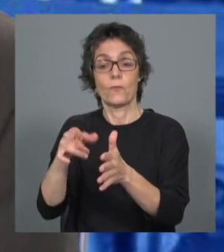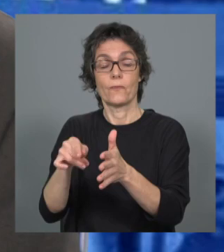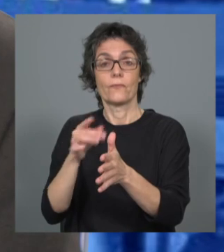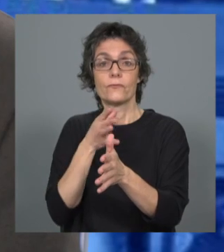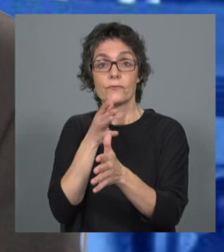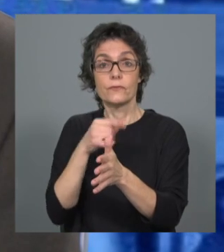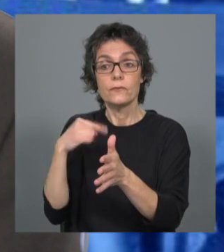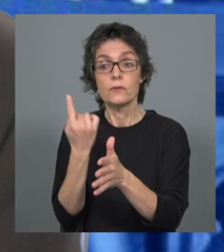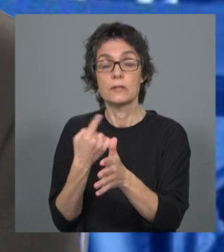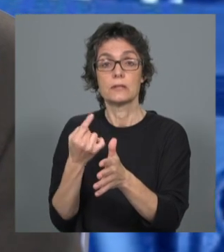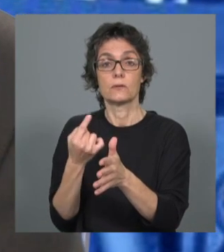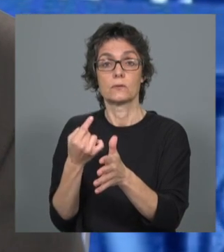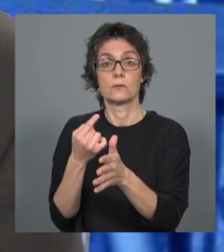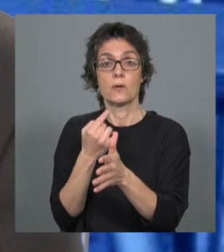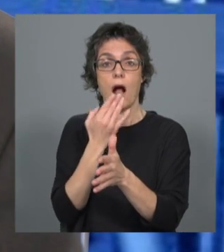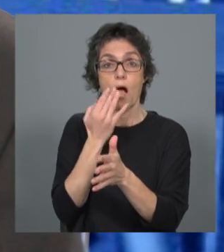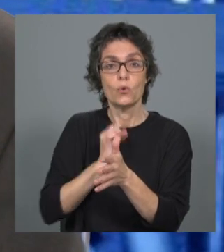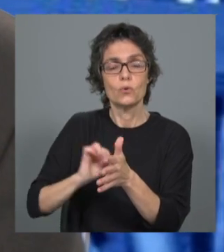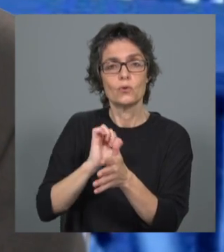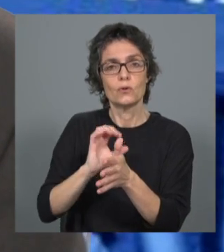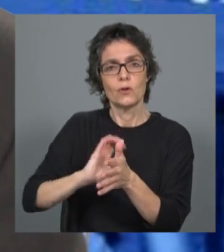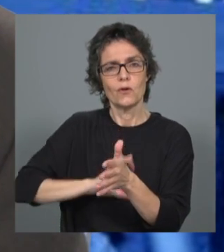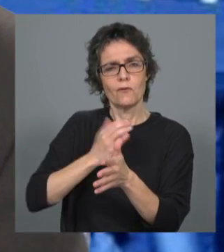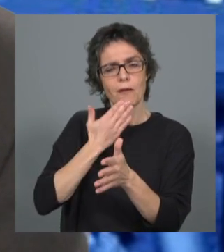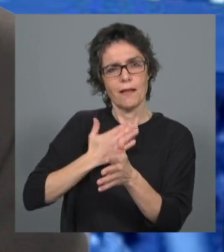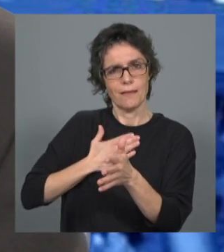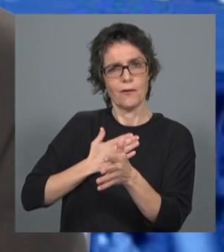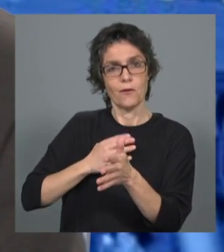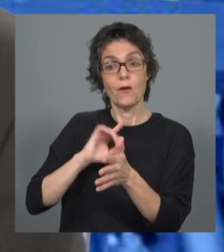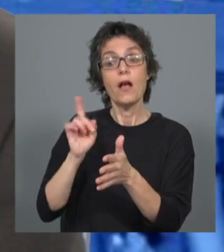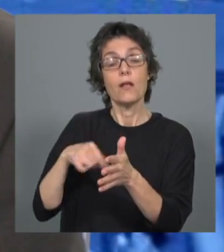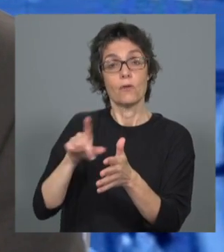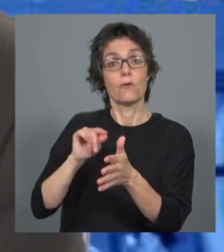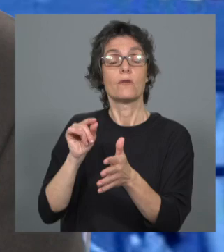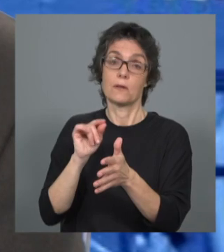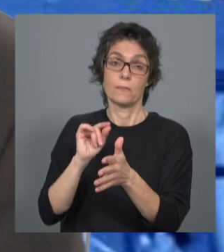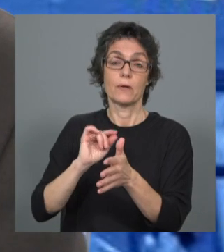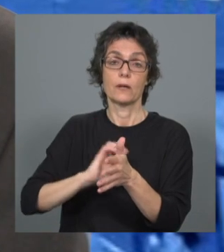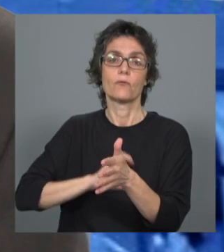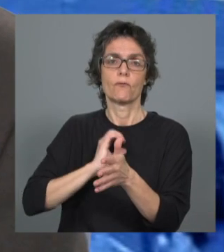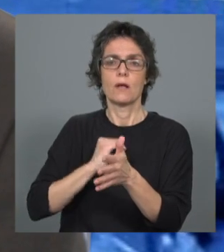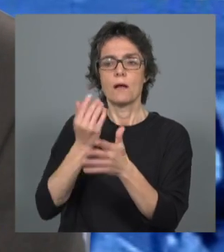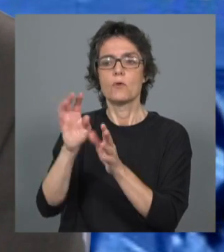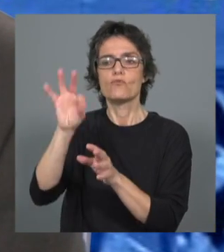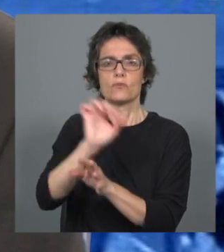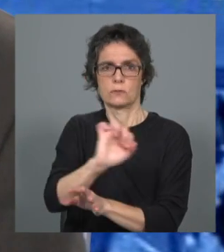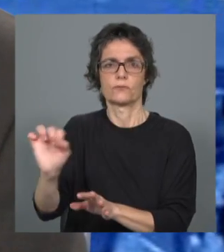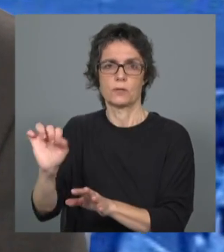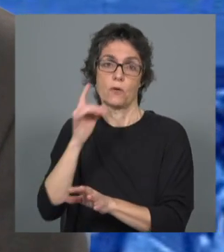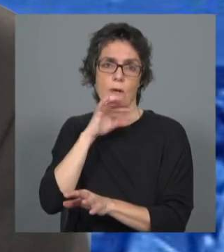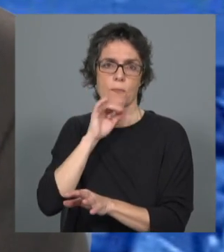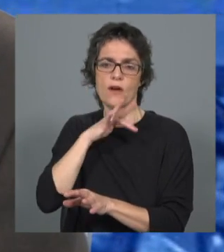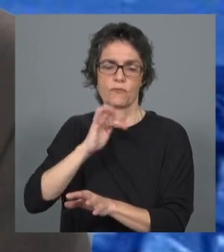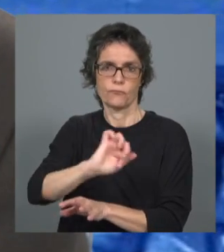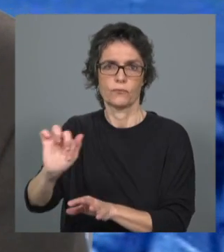nossos alunos têm a nossa confiança e nós confiamos naquilo que foram as escolhas dos pais e dos alunos. Por